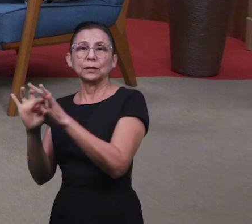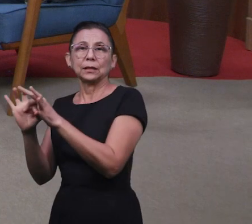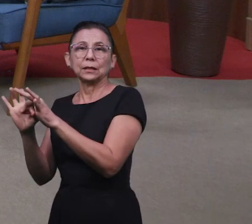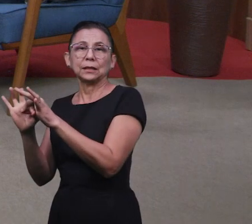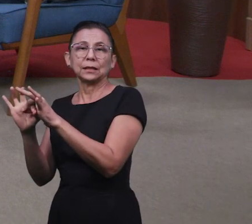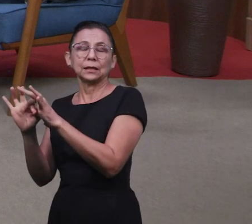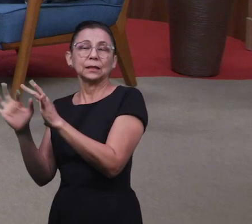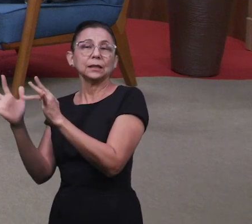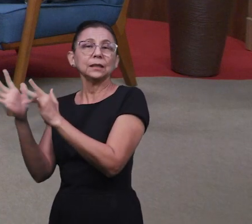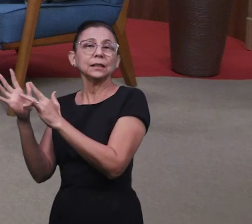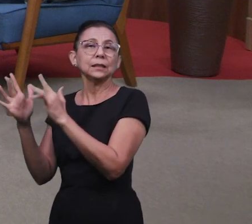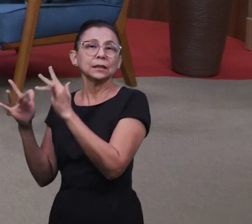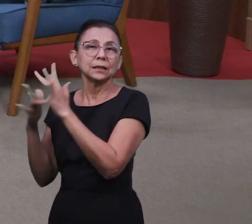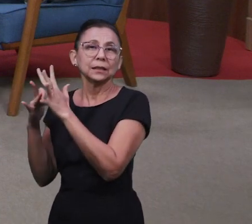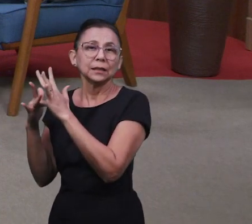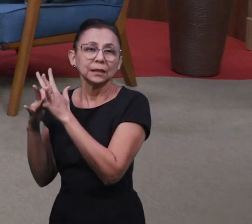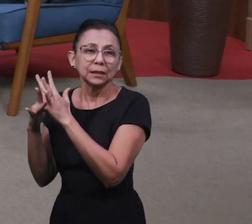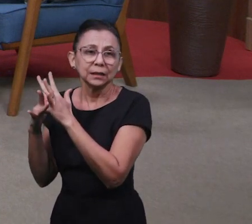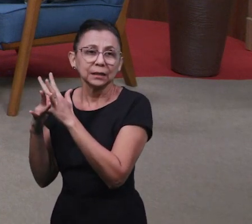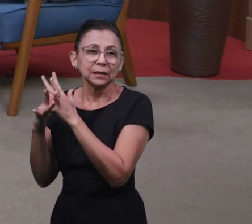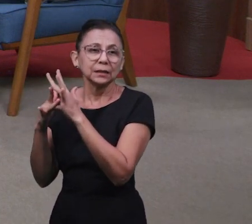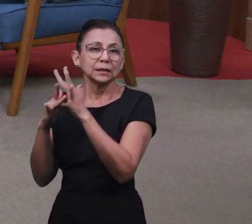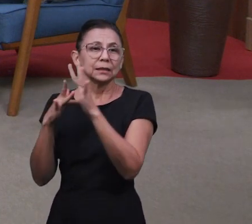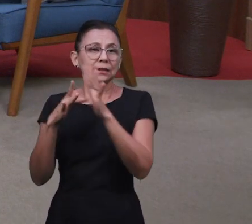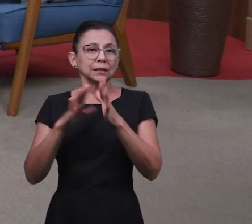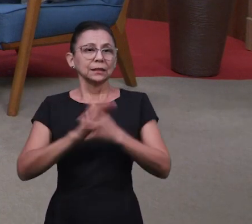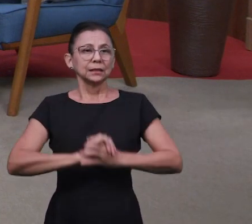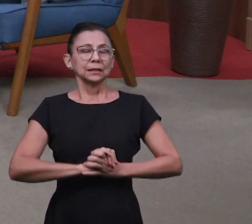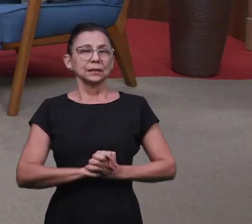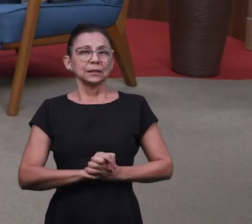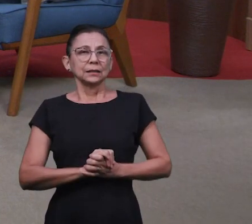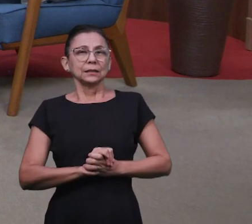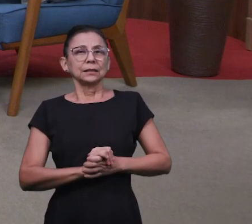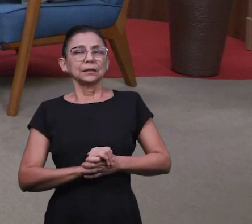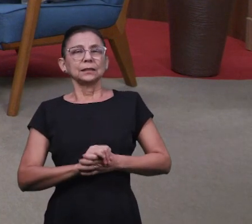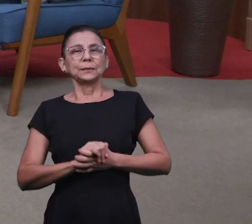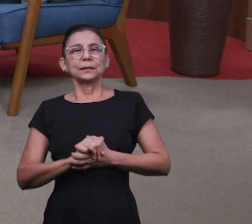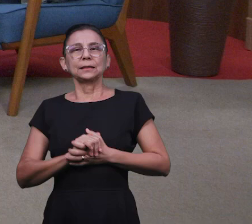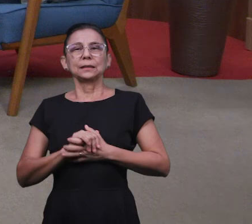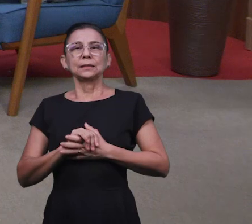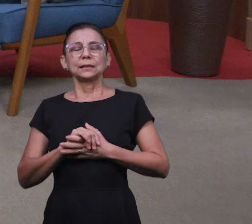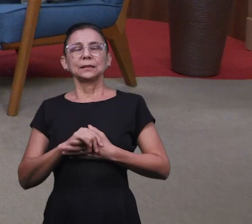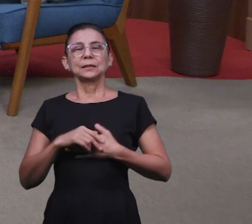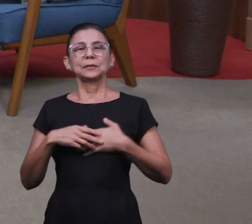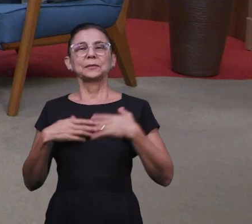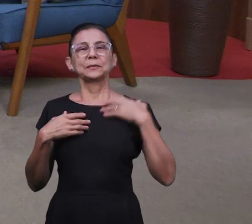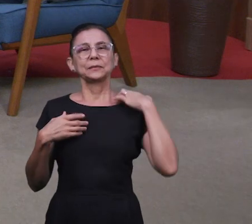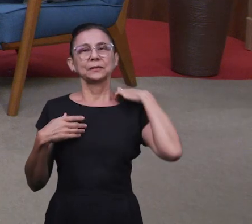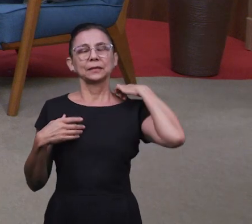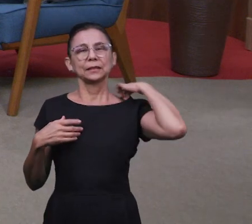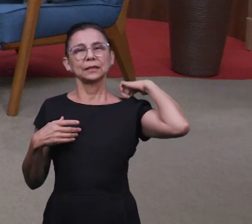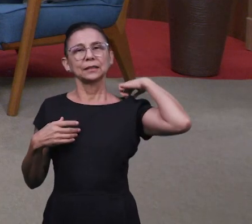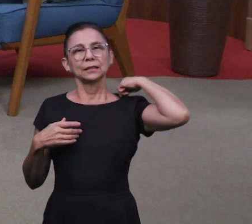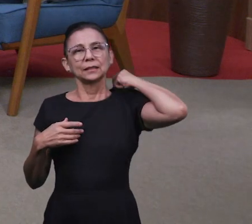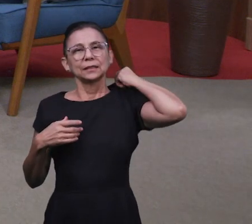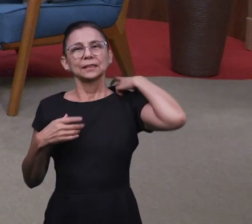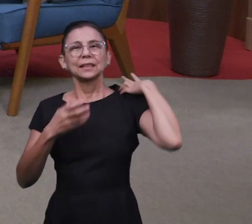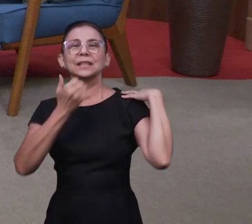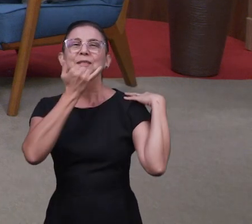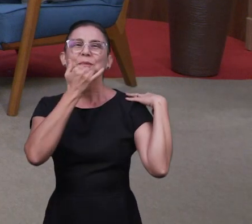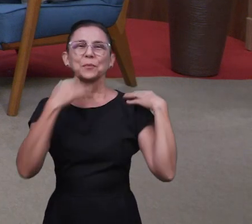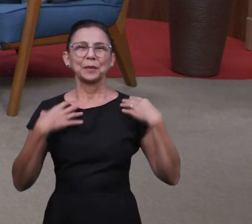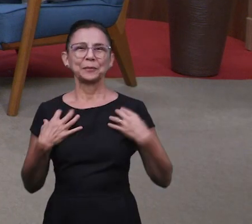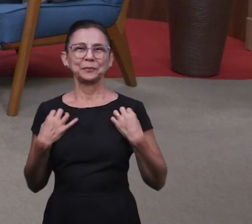pelo Espírito Santo, que é o amor. Não é? Amém. Glória a Jesus. Vamos ler aqui 2 textos bíblicos que confirmam